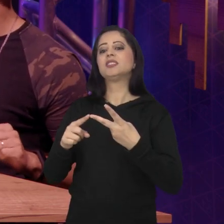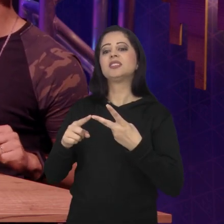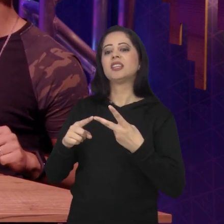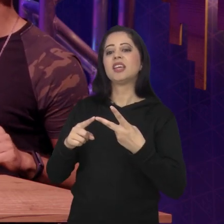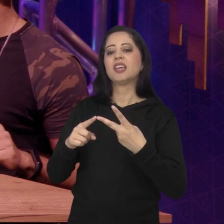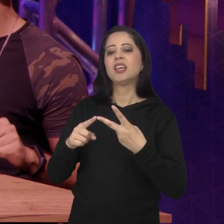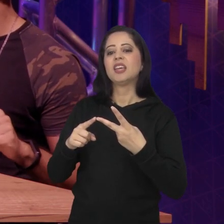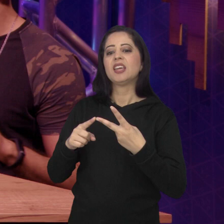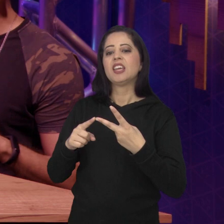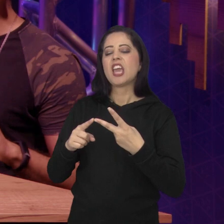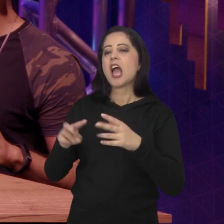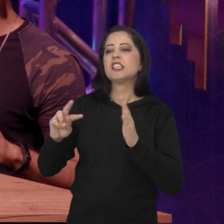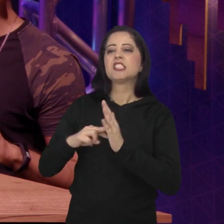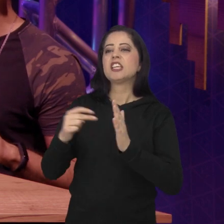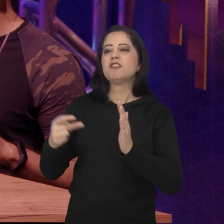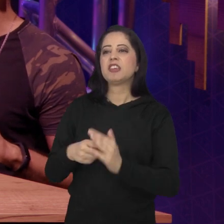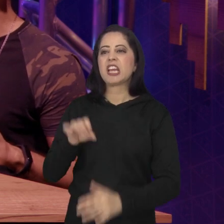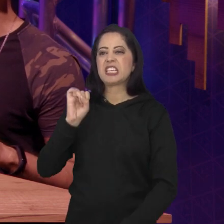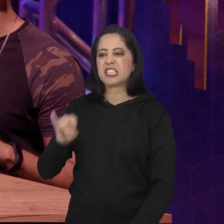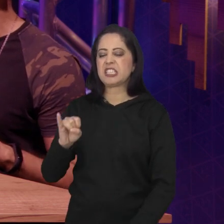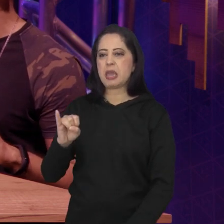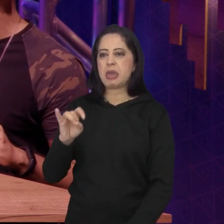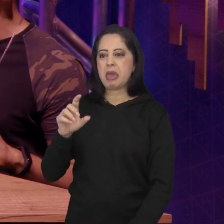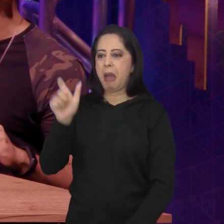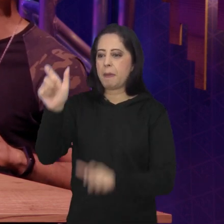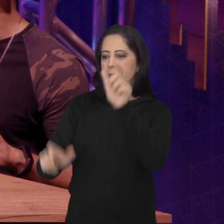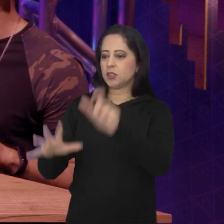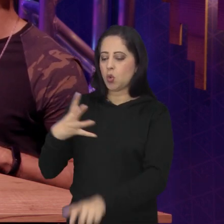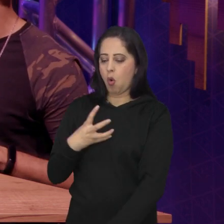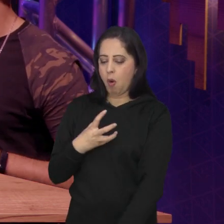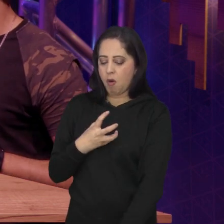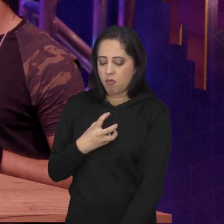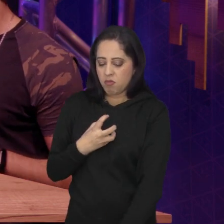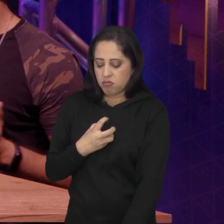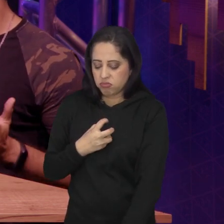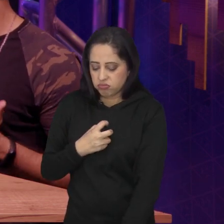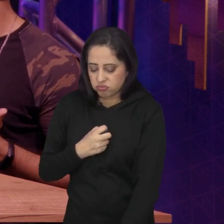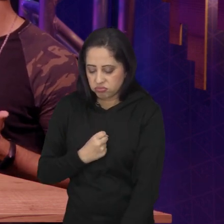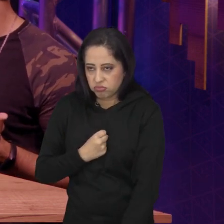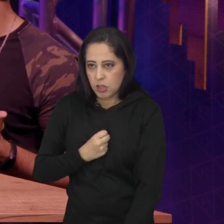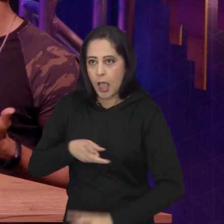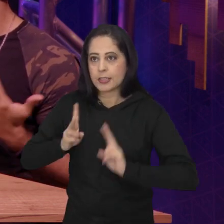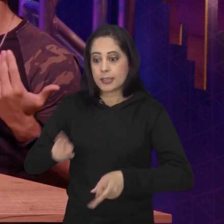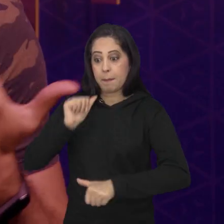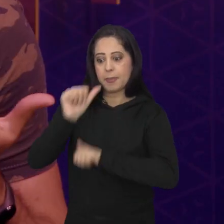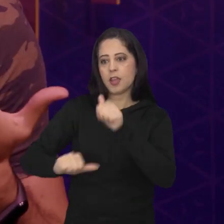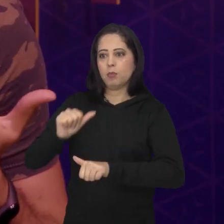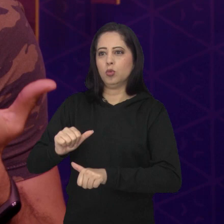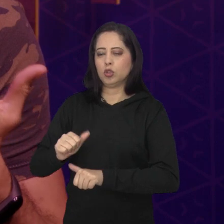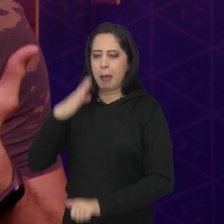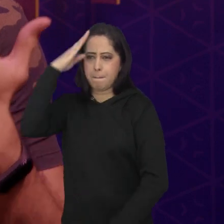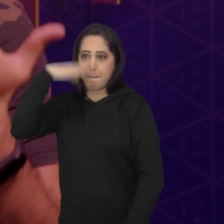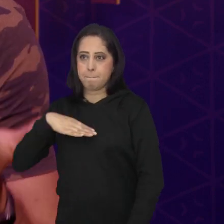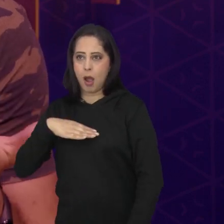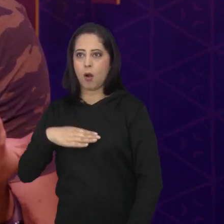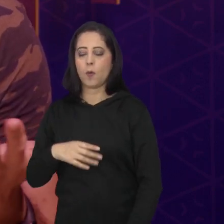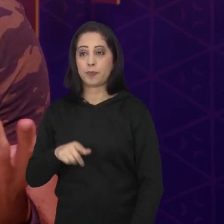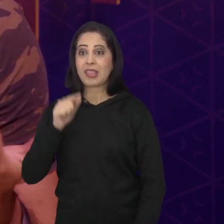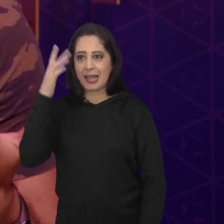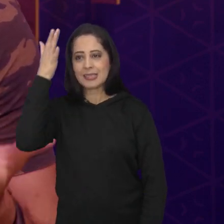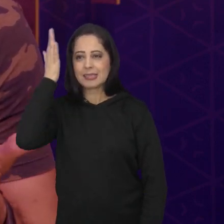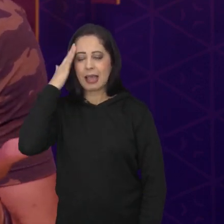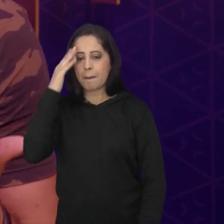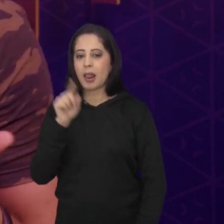que o Mano Brown fala assim: frustração é máquina de fazer vilão. E a gente consegue ver, muitas vezes, no